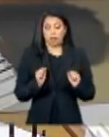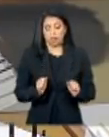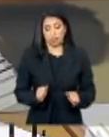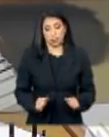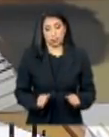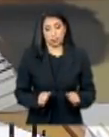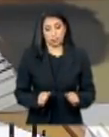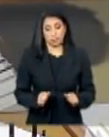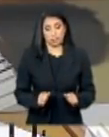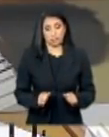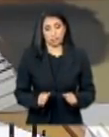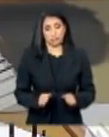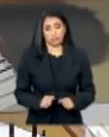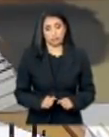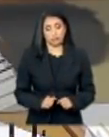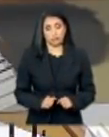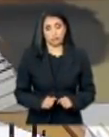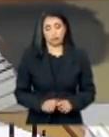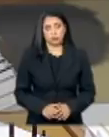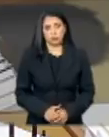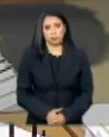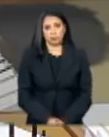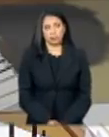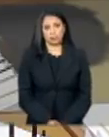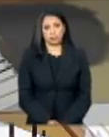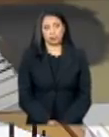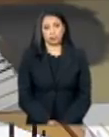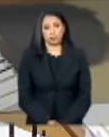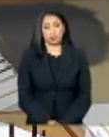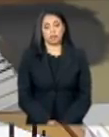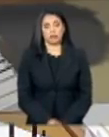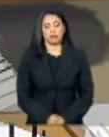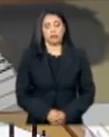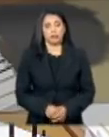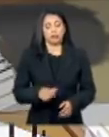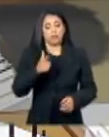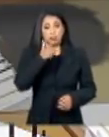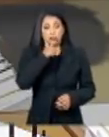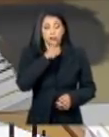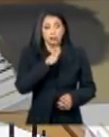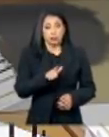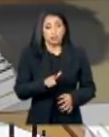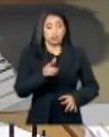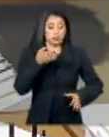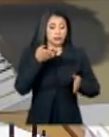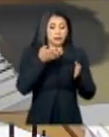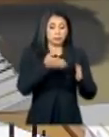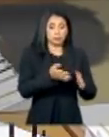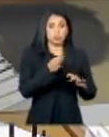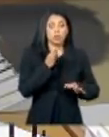de plausível o sucesso ingressar em juízo